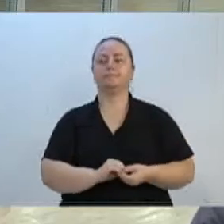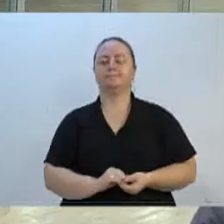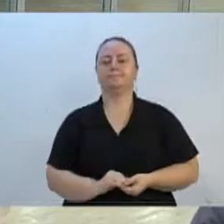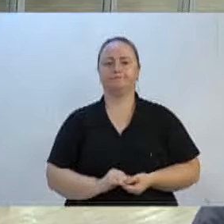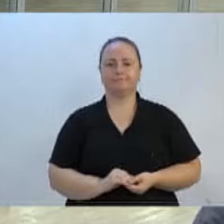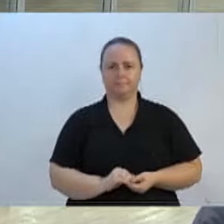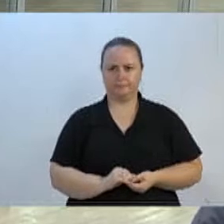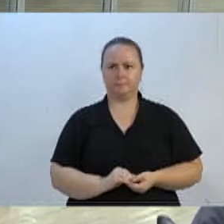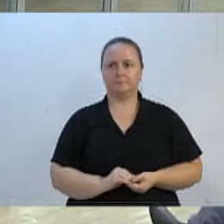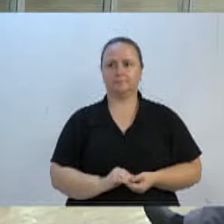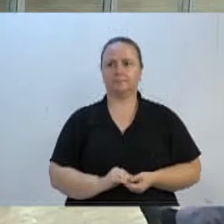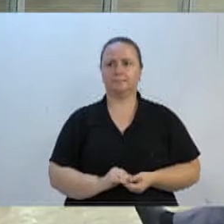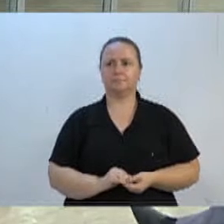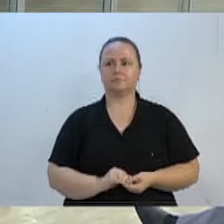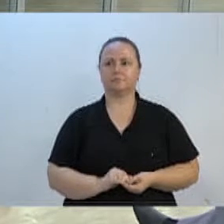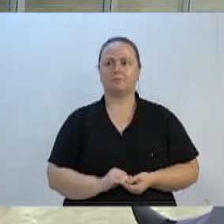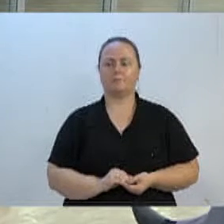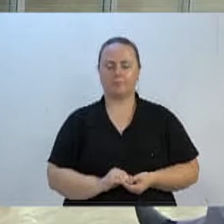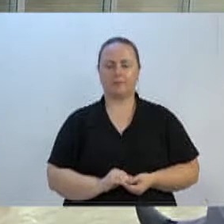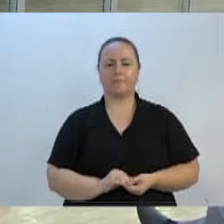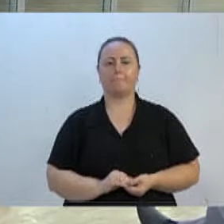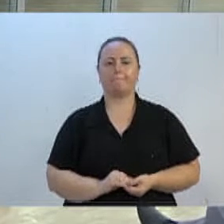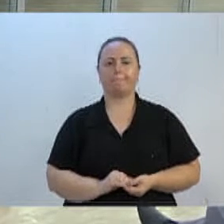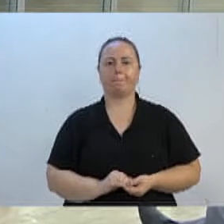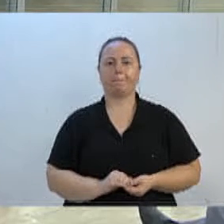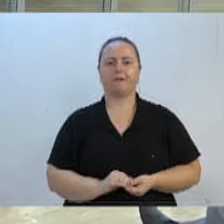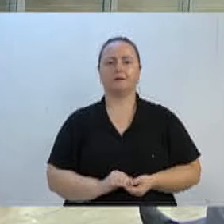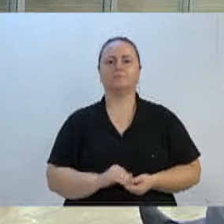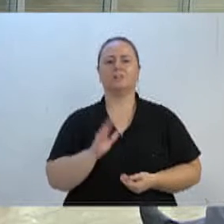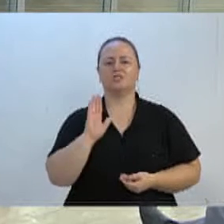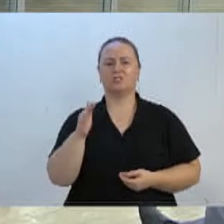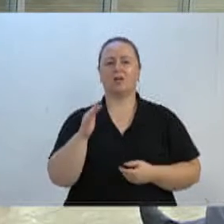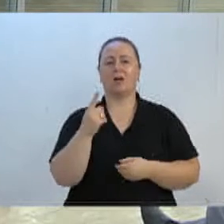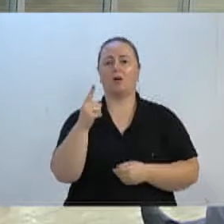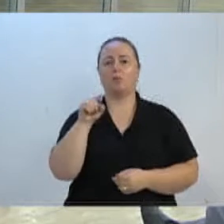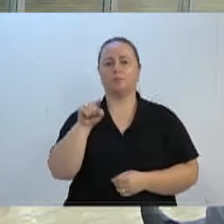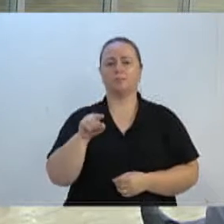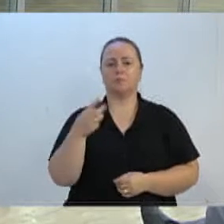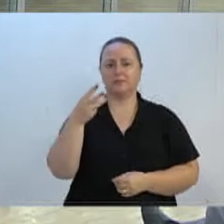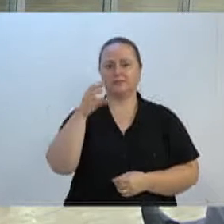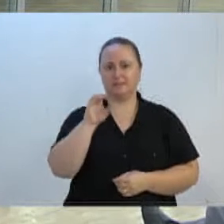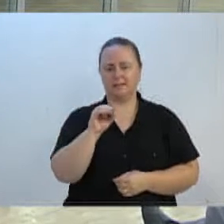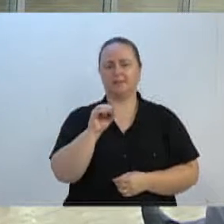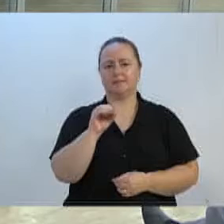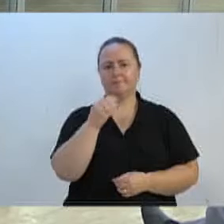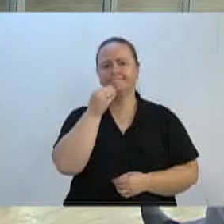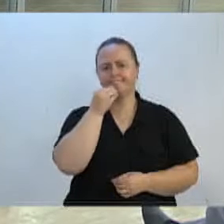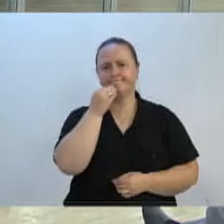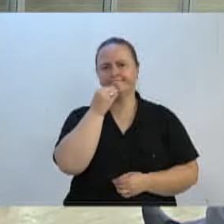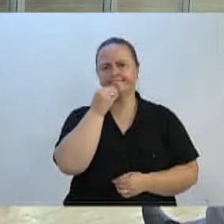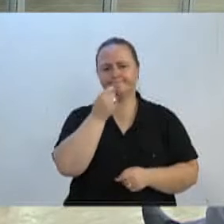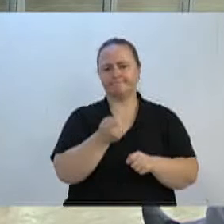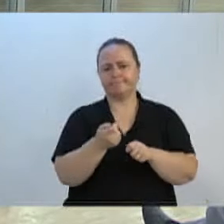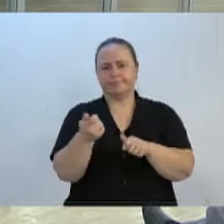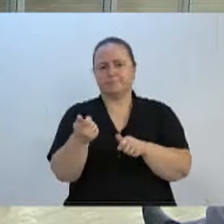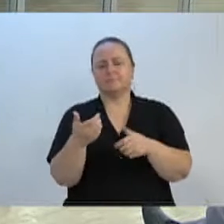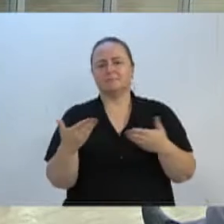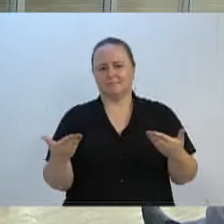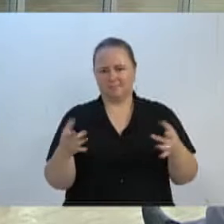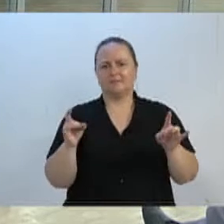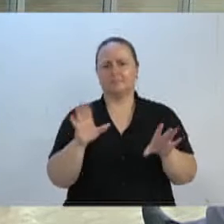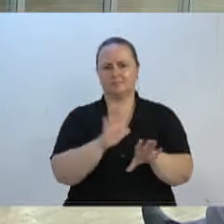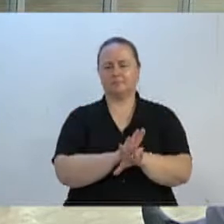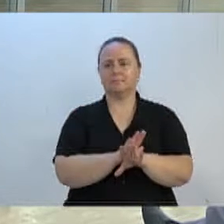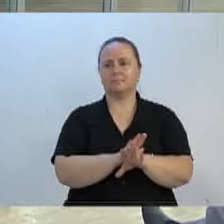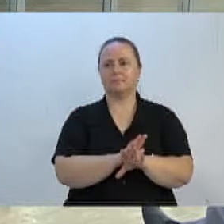gentileza. Vereador César, sim, Vossa Excelência já ultrapassou 1 minuto e 30, depois, obviamente, vamos dar aqui o que falta para terminar o discurso do senhor.